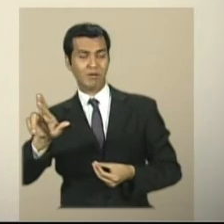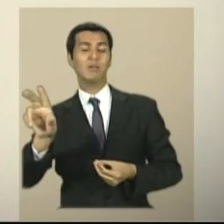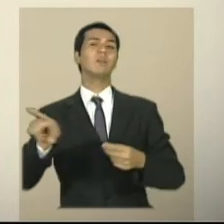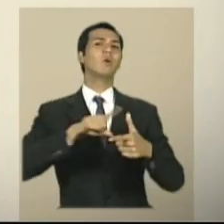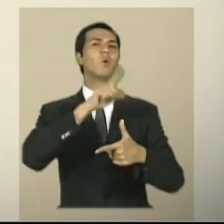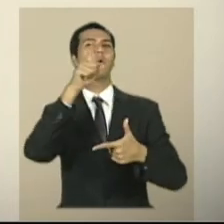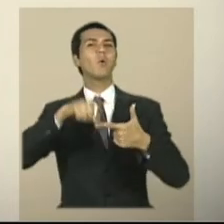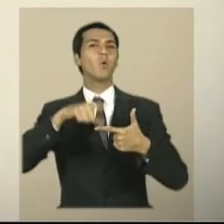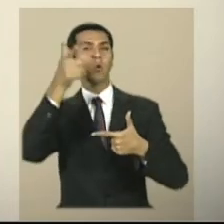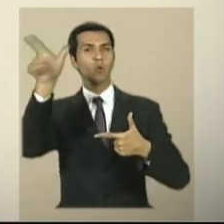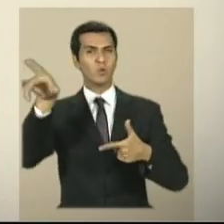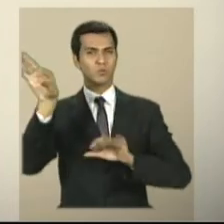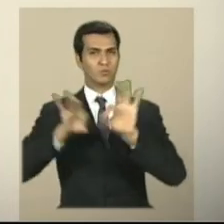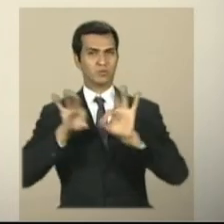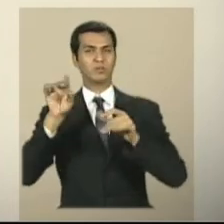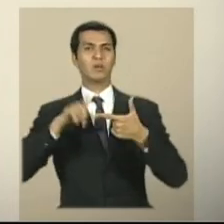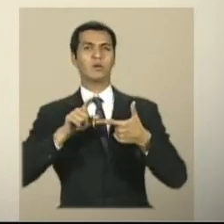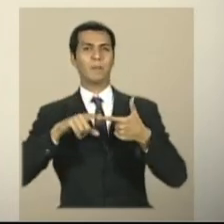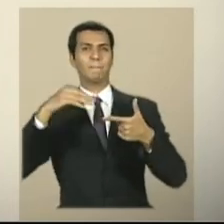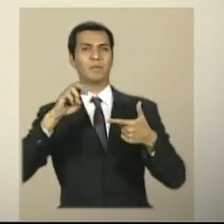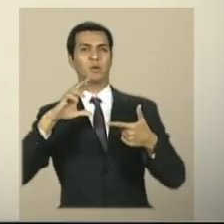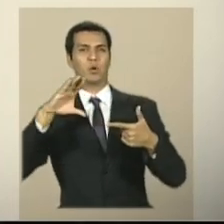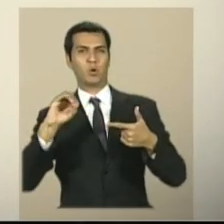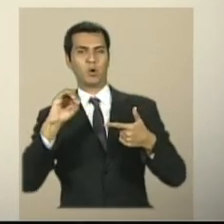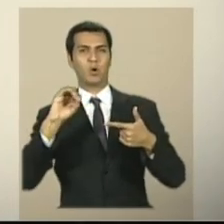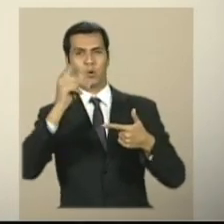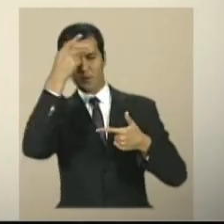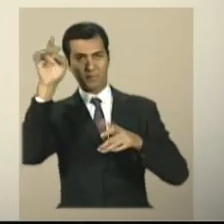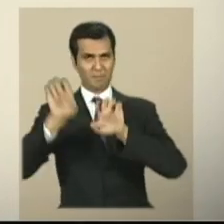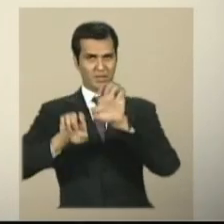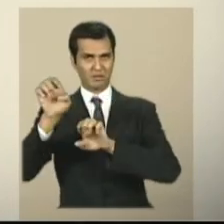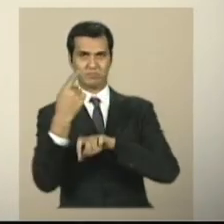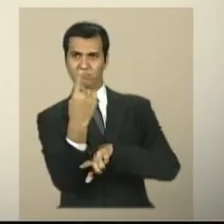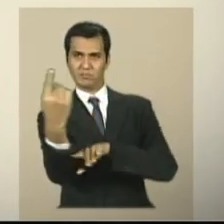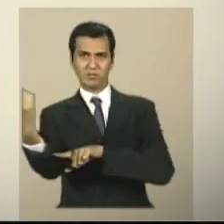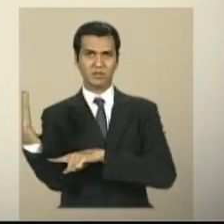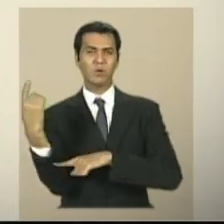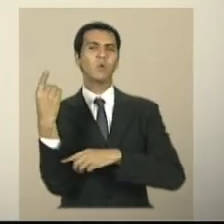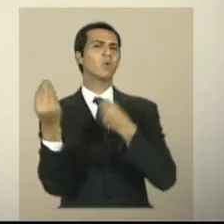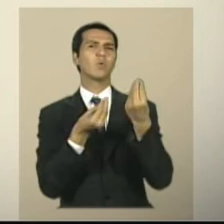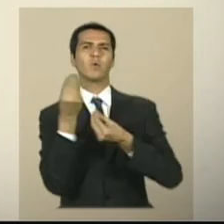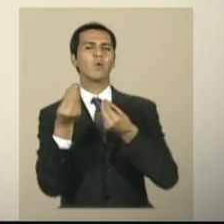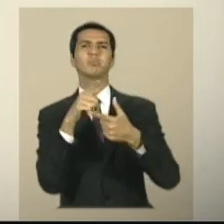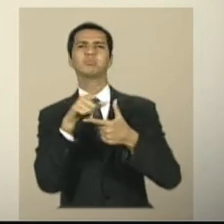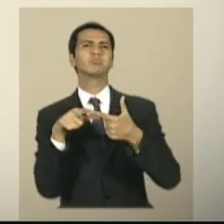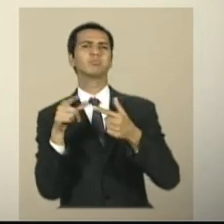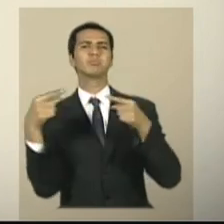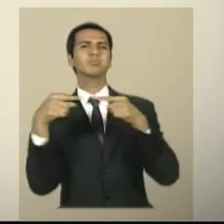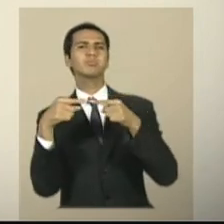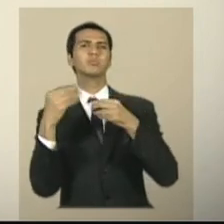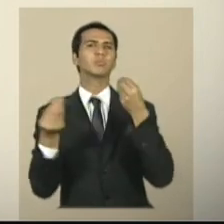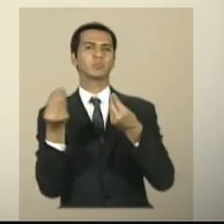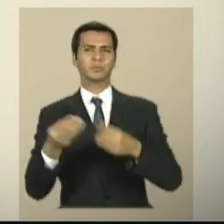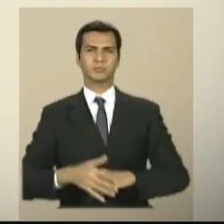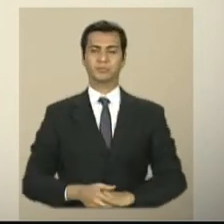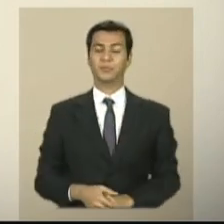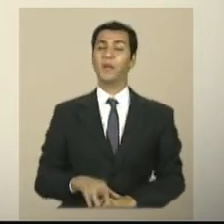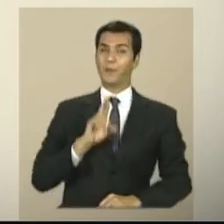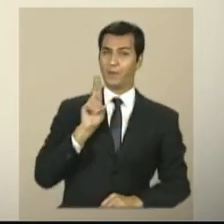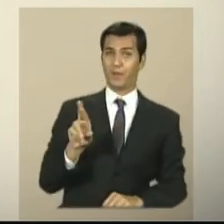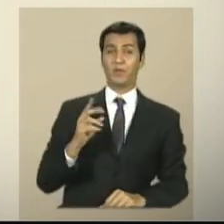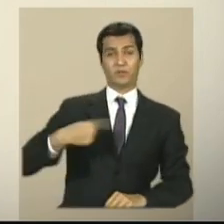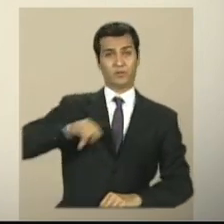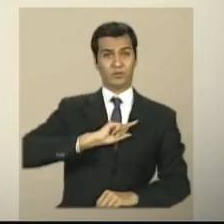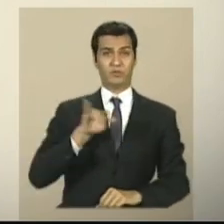aquele outro programa que a sua lançou do microempreendedor individual veja só Luciano que casamento perfeito a produzindo